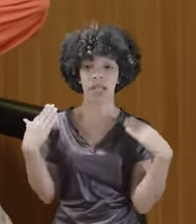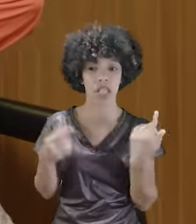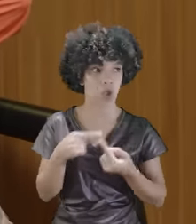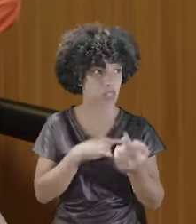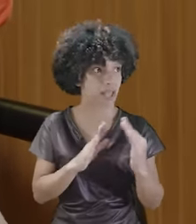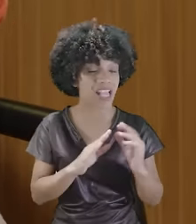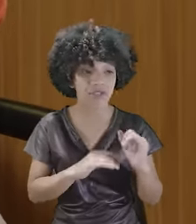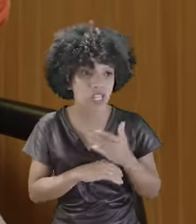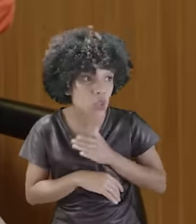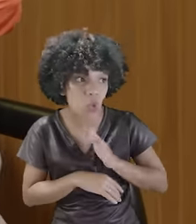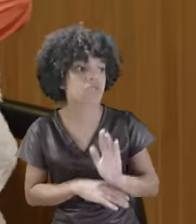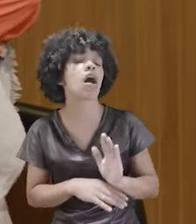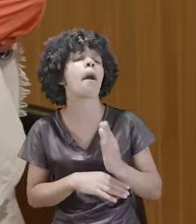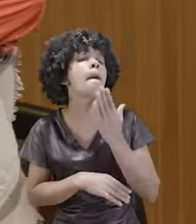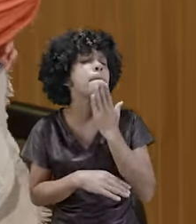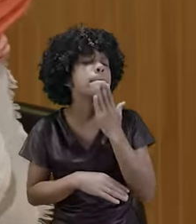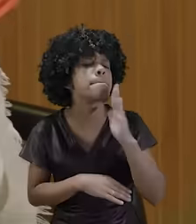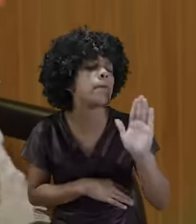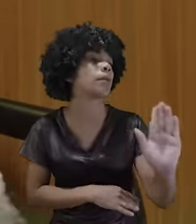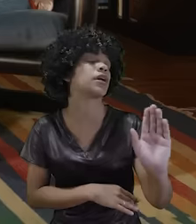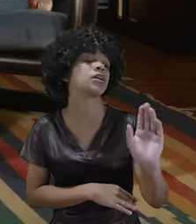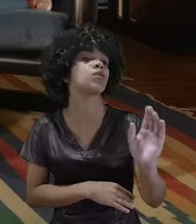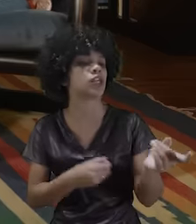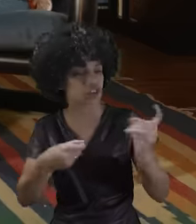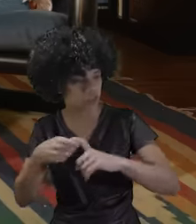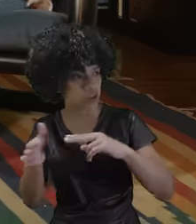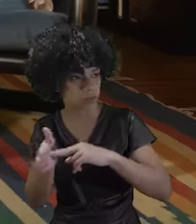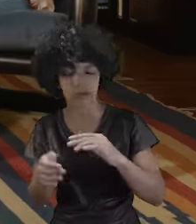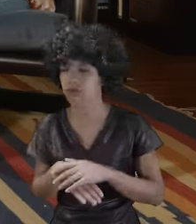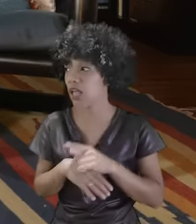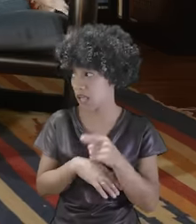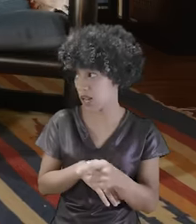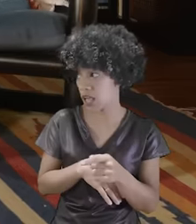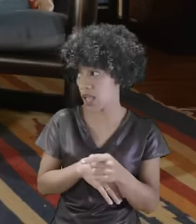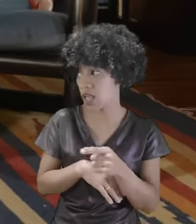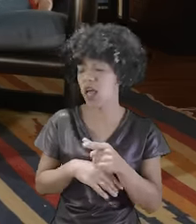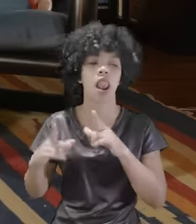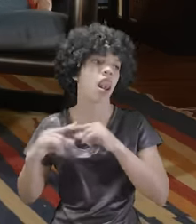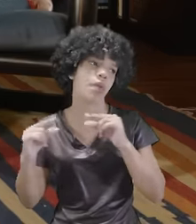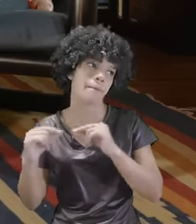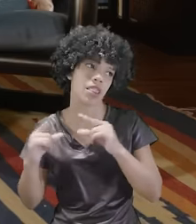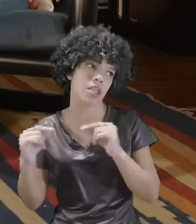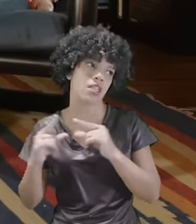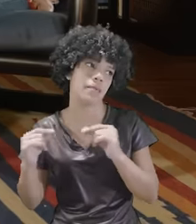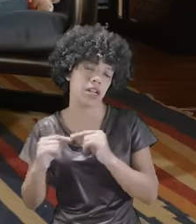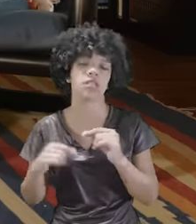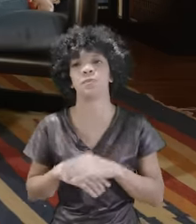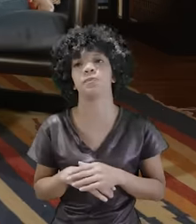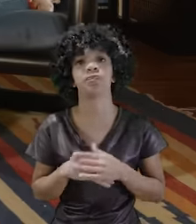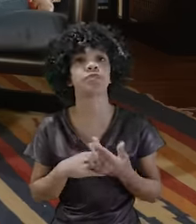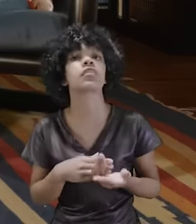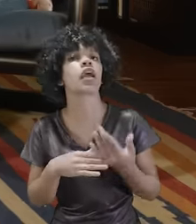uma semana se você não gostou prometo vou mandar você na casa da família dela filho ele a Vanessa aí a gente